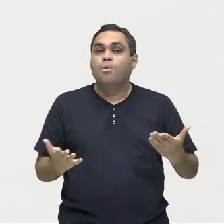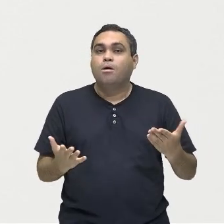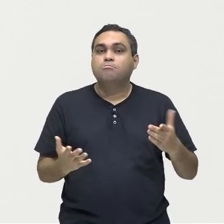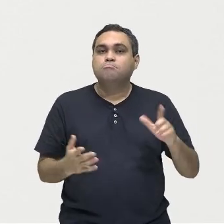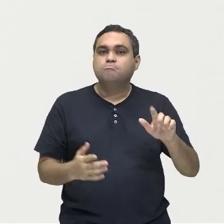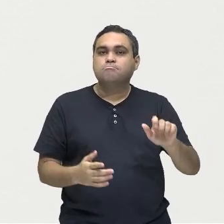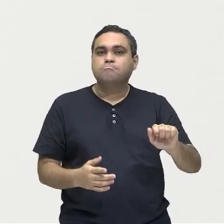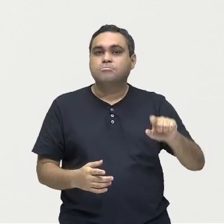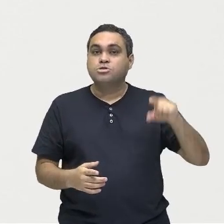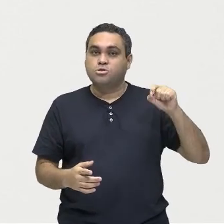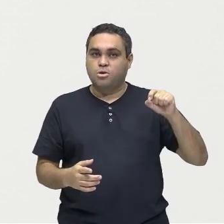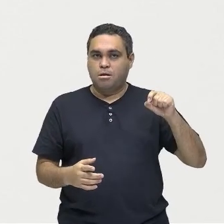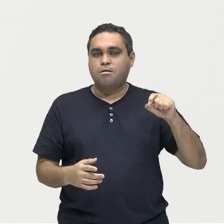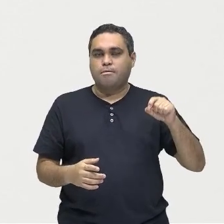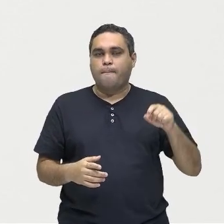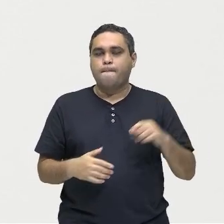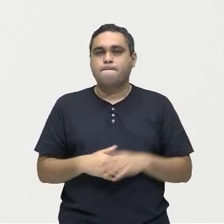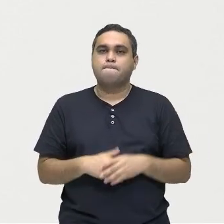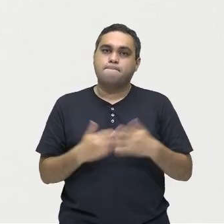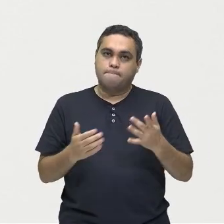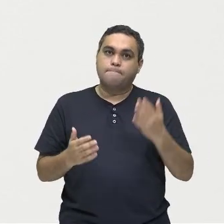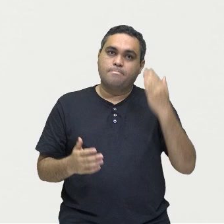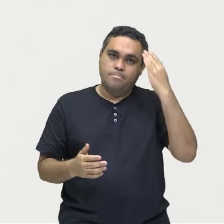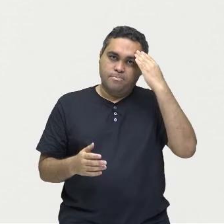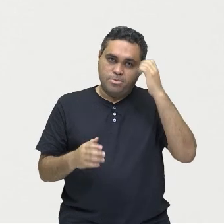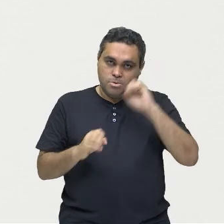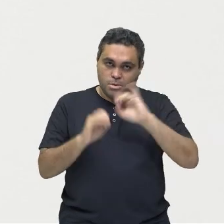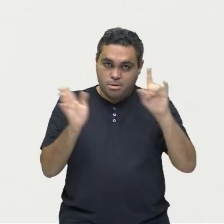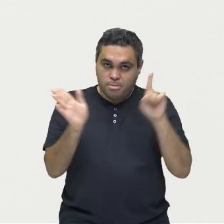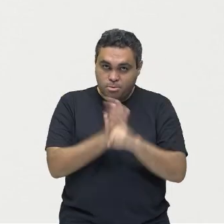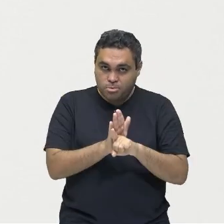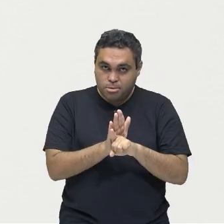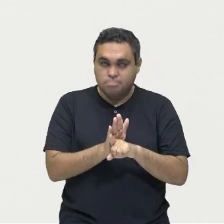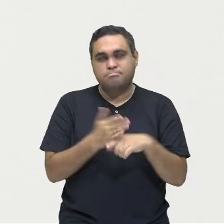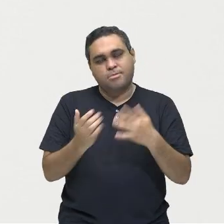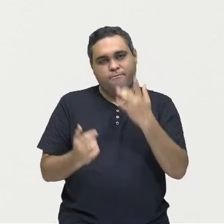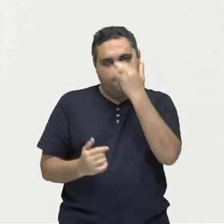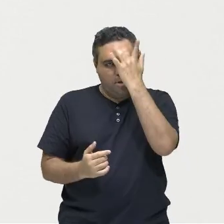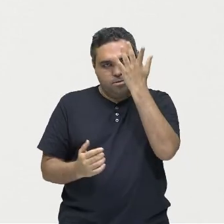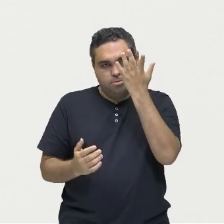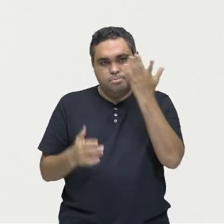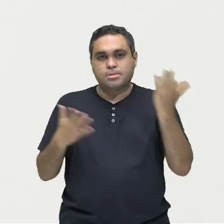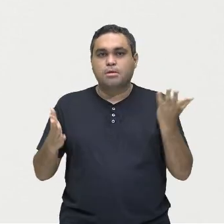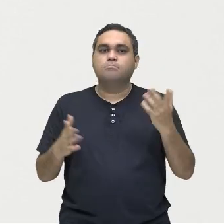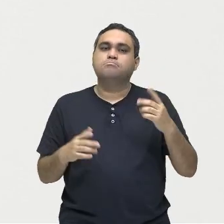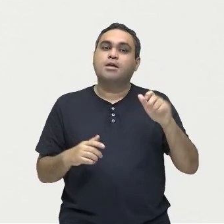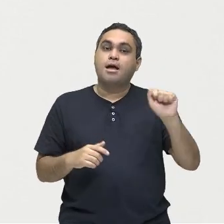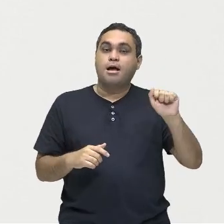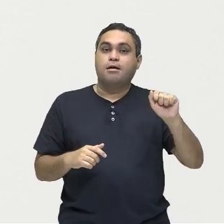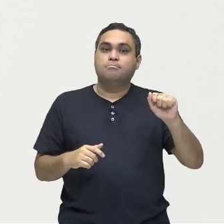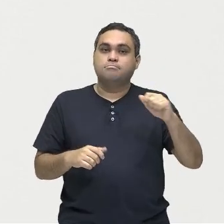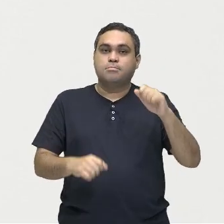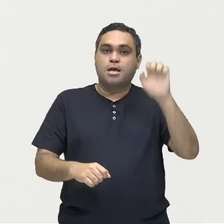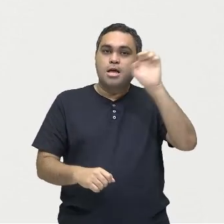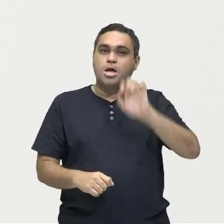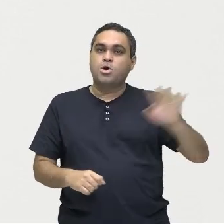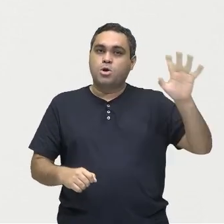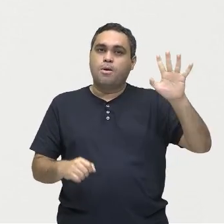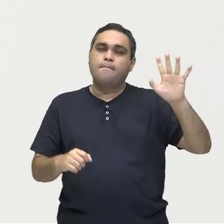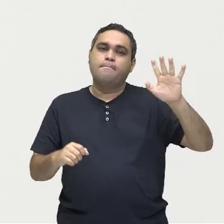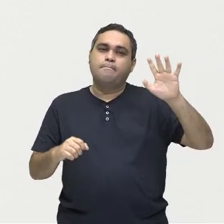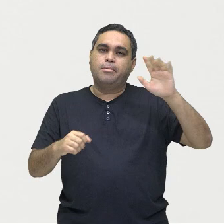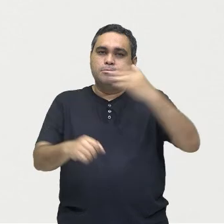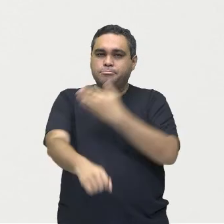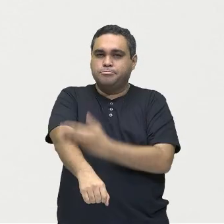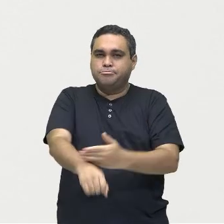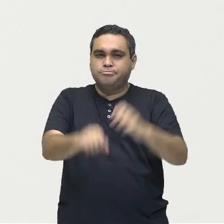questão. Vamos lá. Entendido o comando, fica fácil. Letra A, nevou na Europa. Verbo nevar.